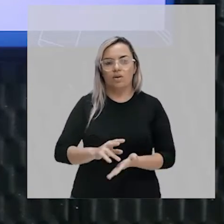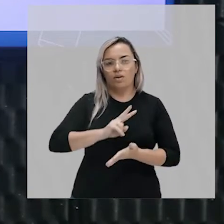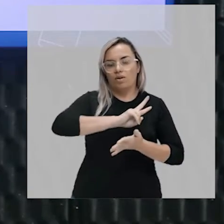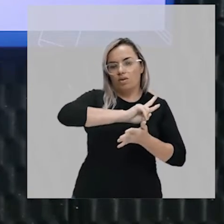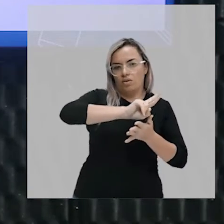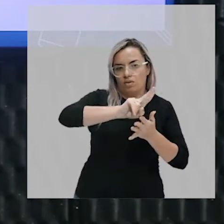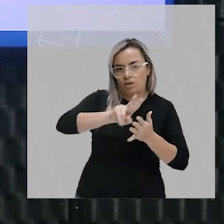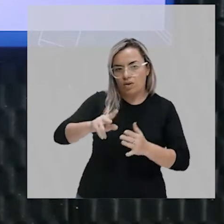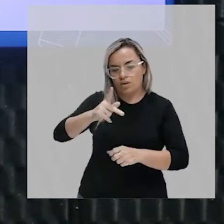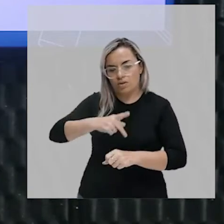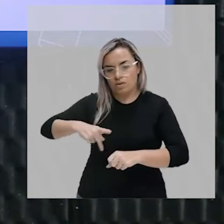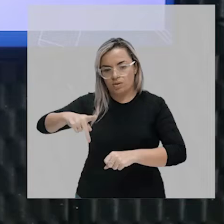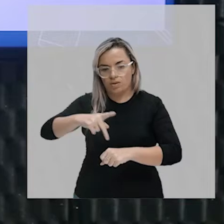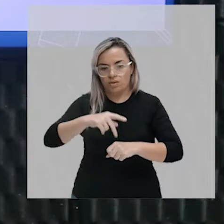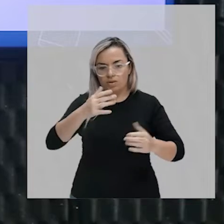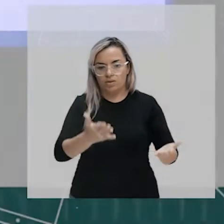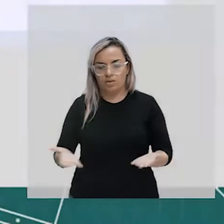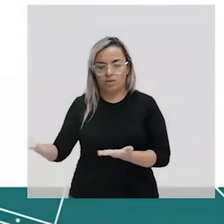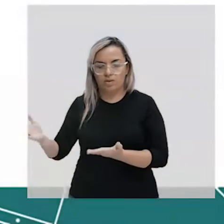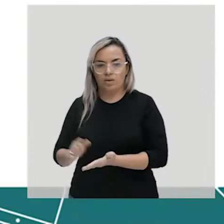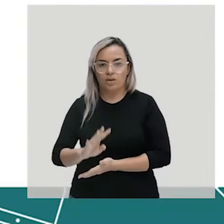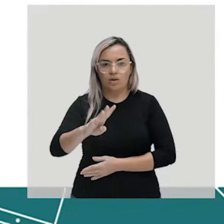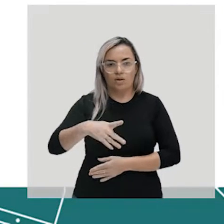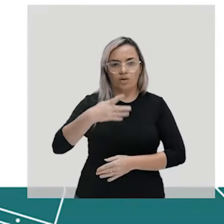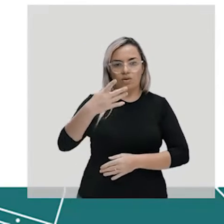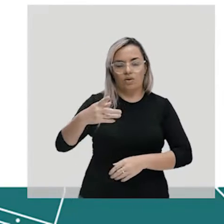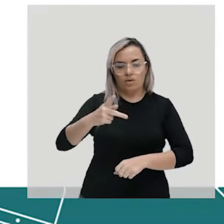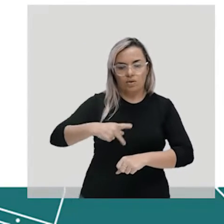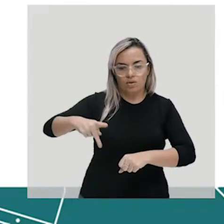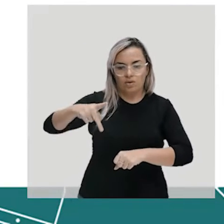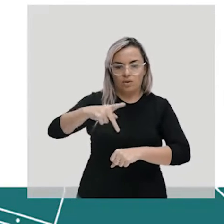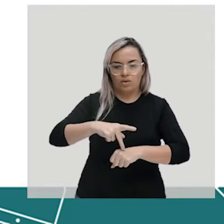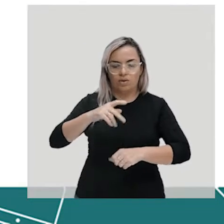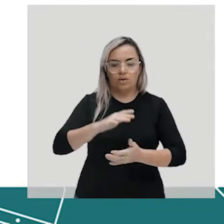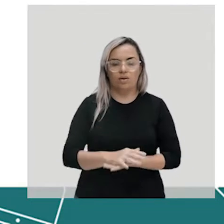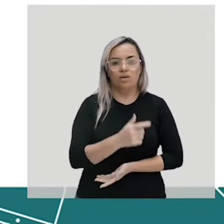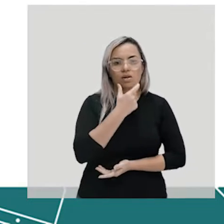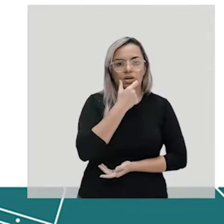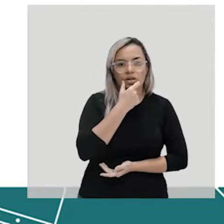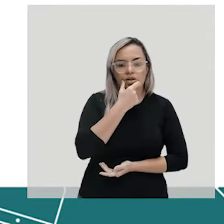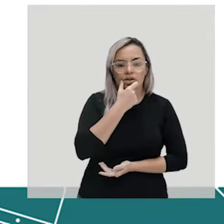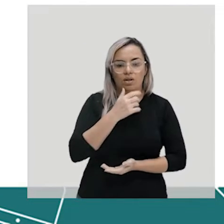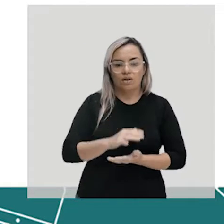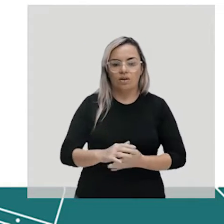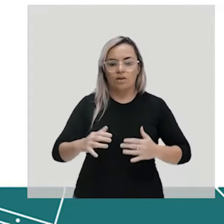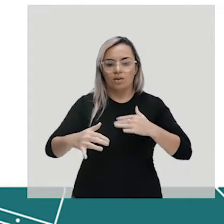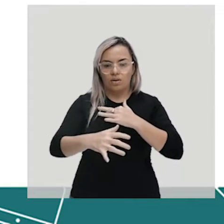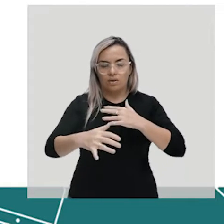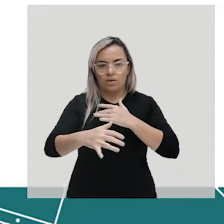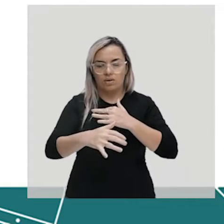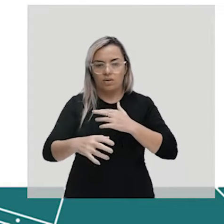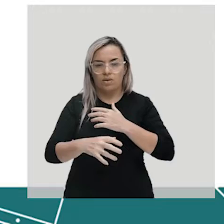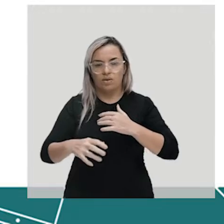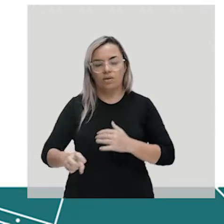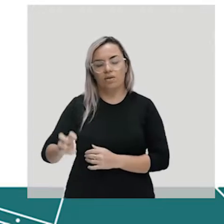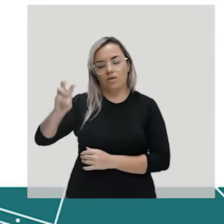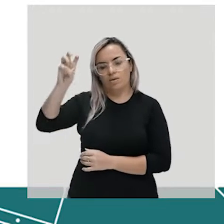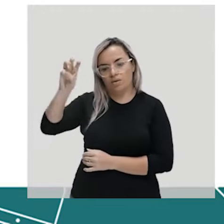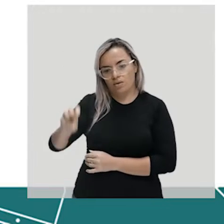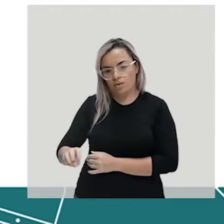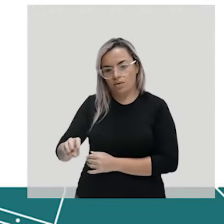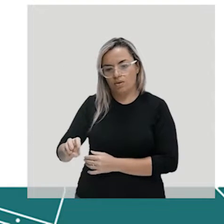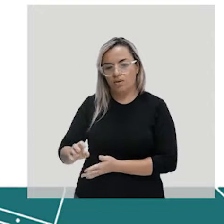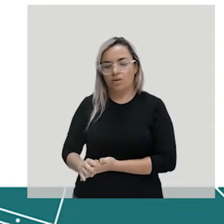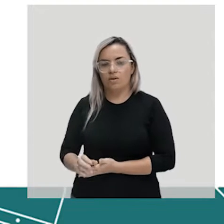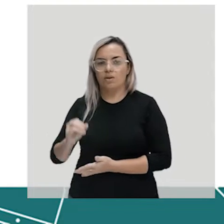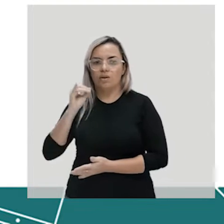várias vezes nessa aula Reino Unido é formado por quatro países que são a Inglaterra a Escócia País